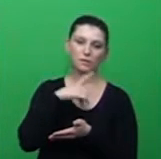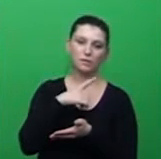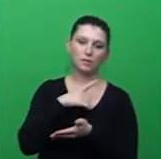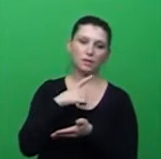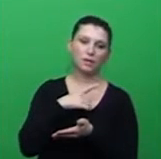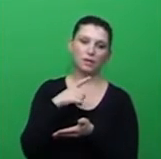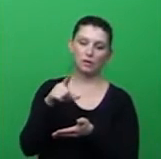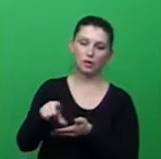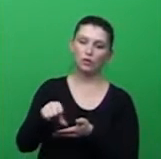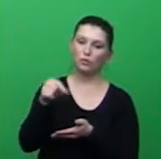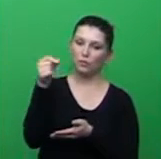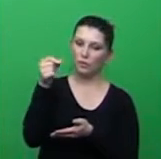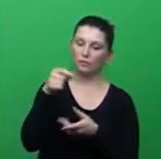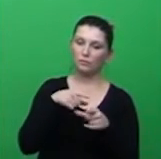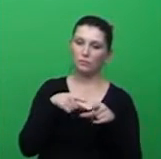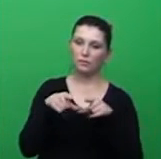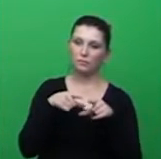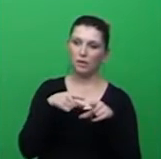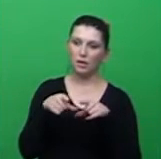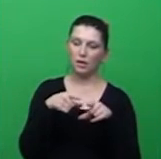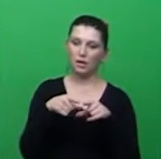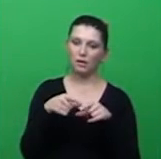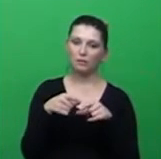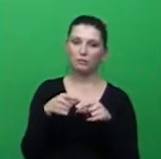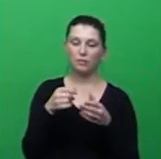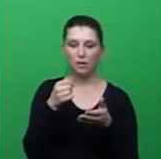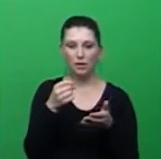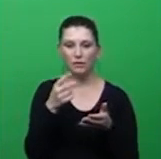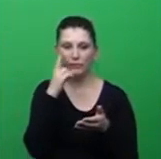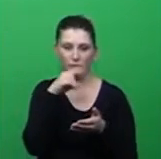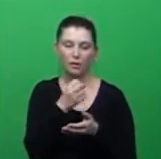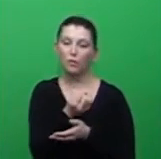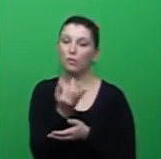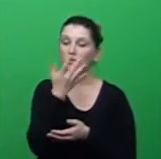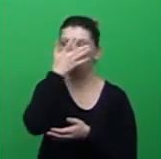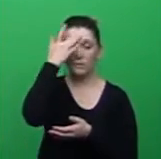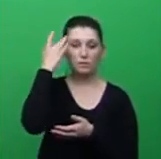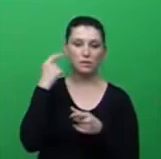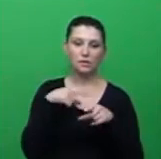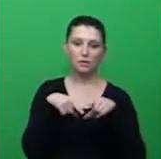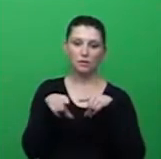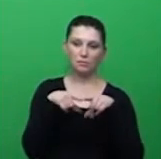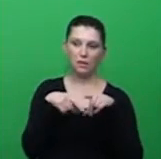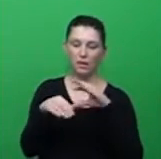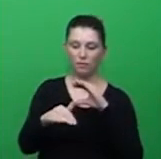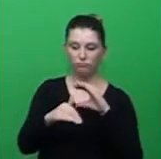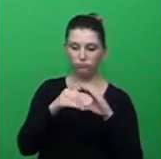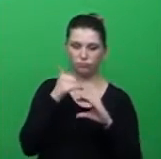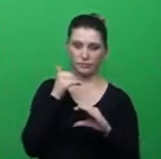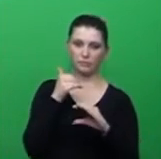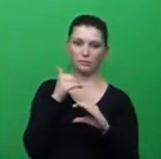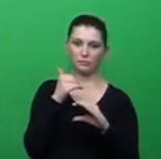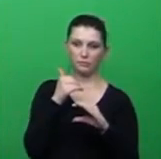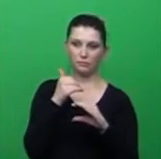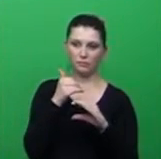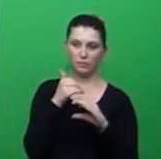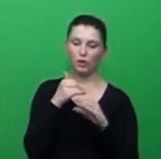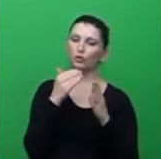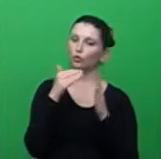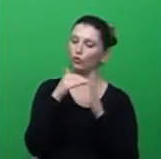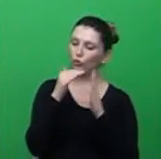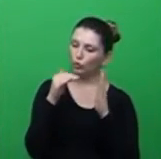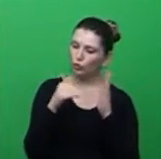na FASC? Outros sim, encaminhar a relação nominal dos mesmos discriminados, seus cargos